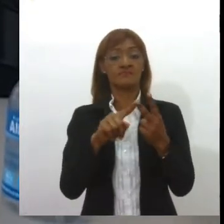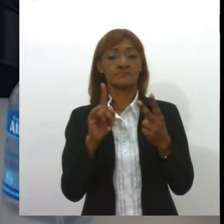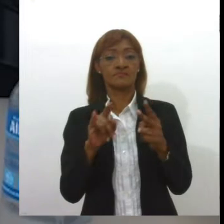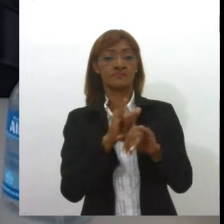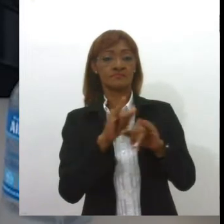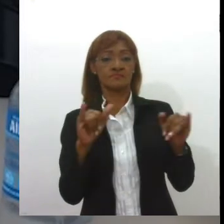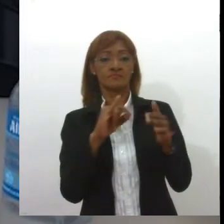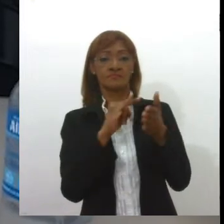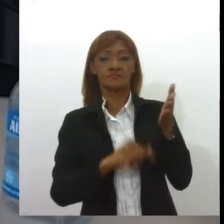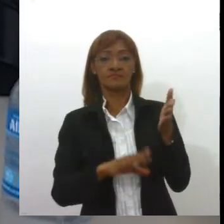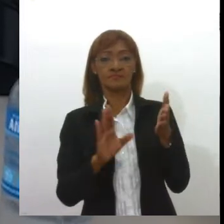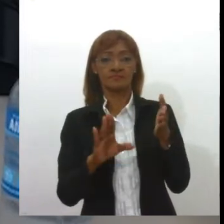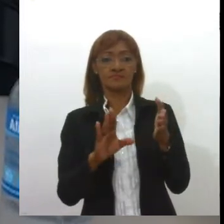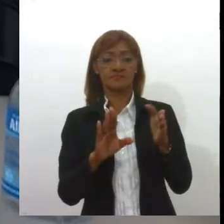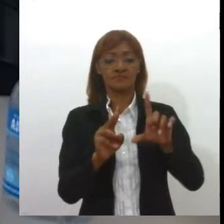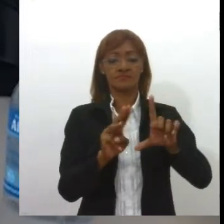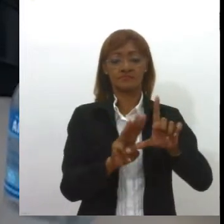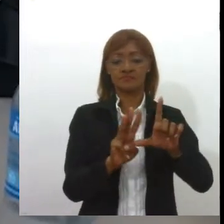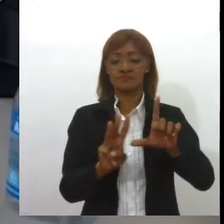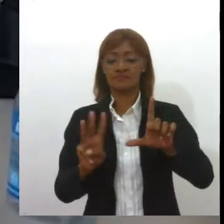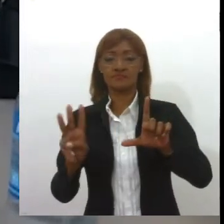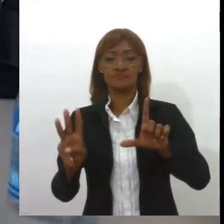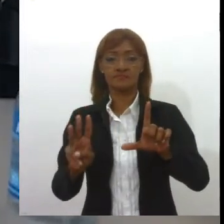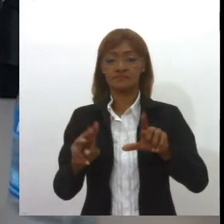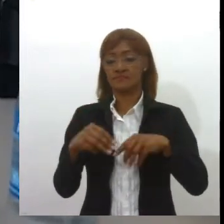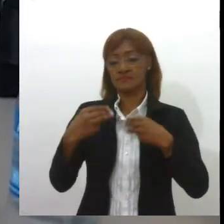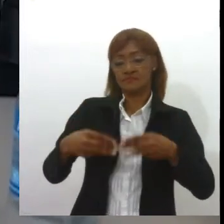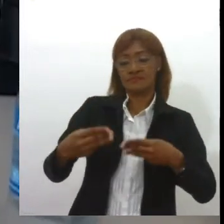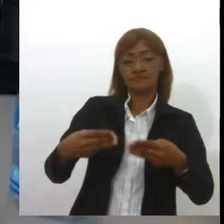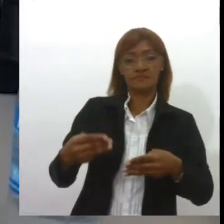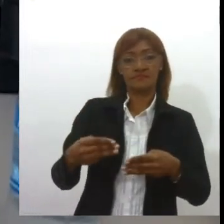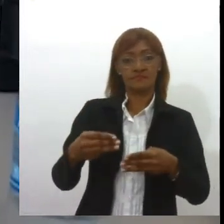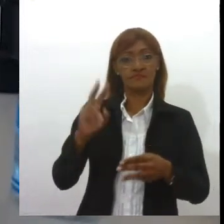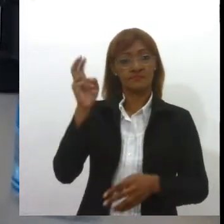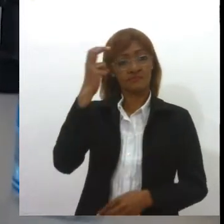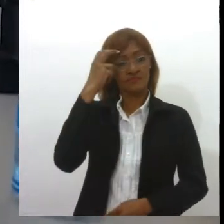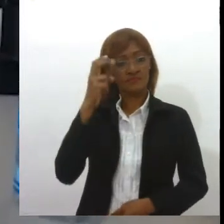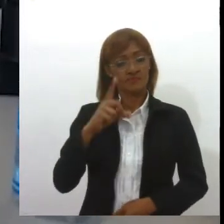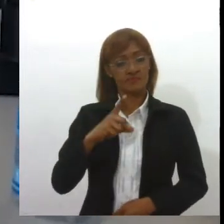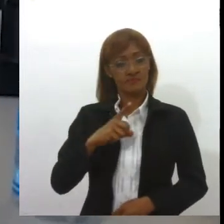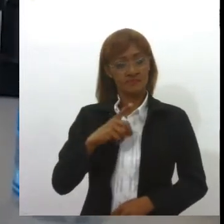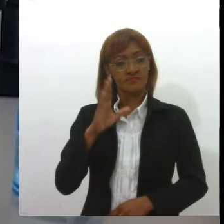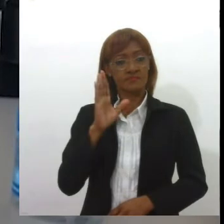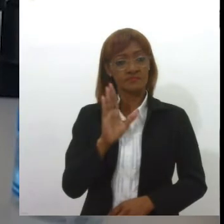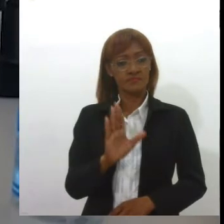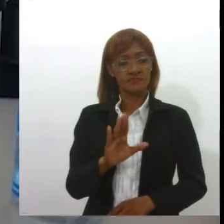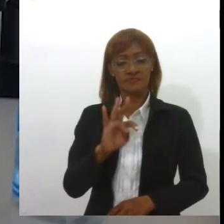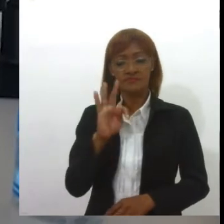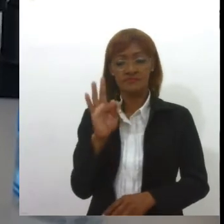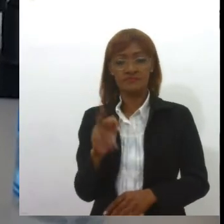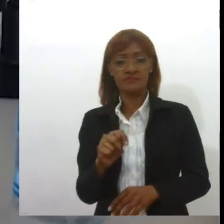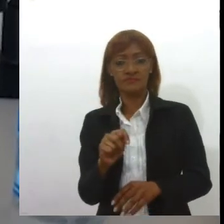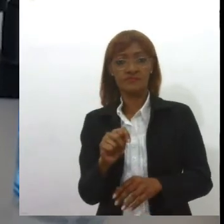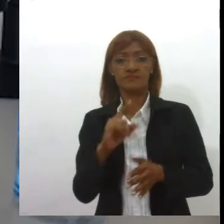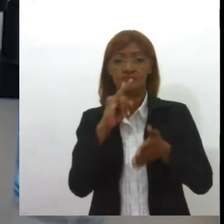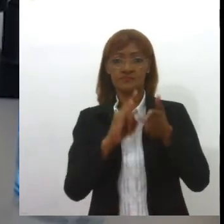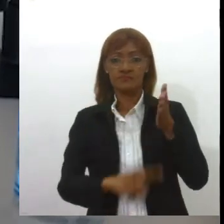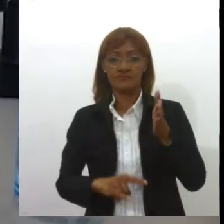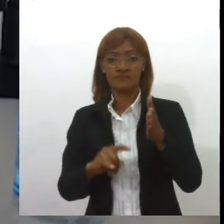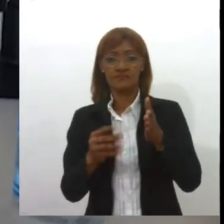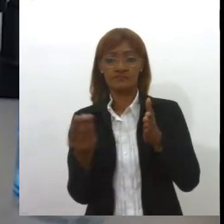Uma através do site do Ministério da Agricultura, que tem um link com um formulário eletrônico, e uma outra maneira é